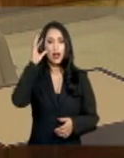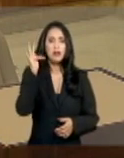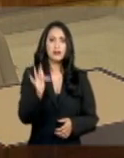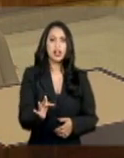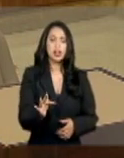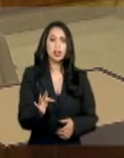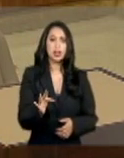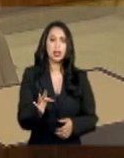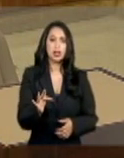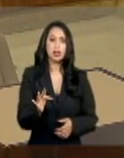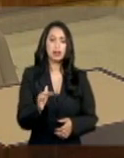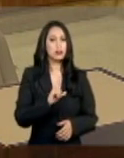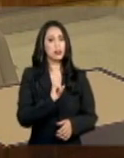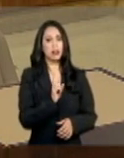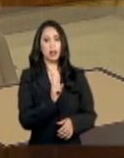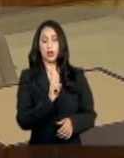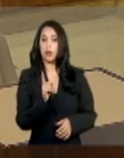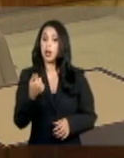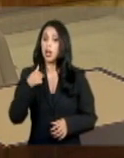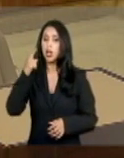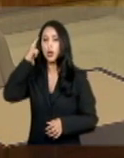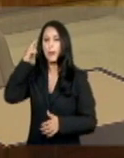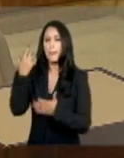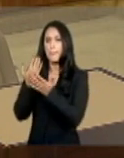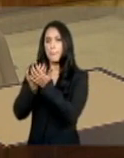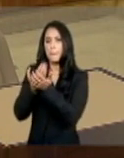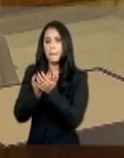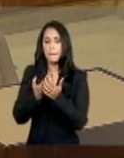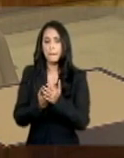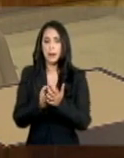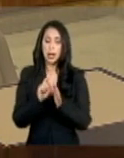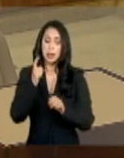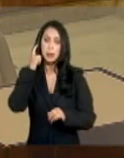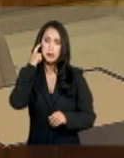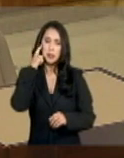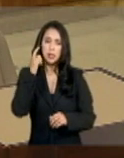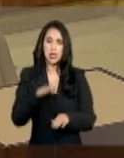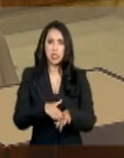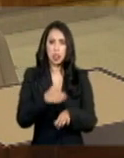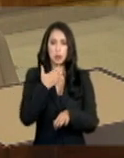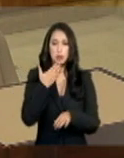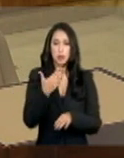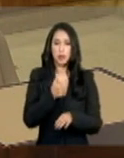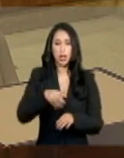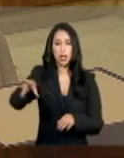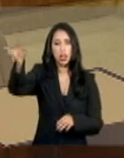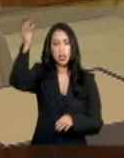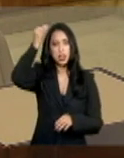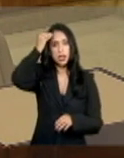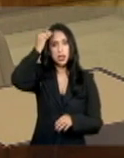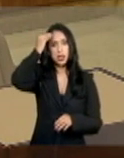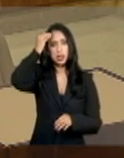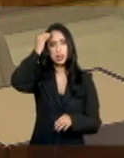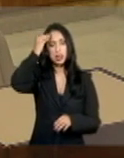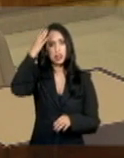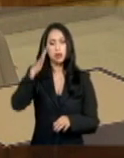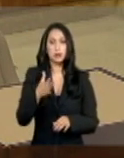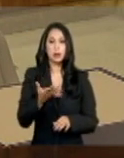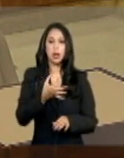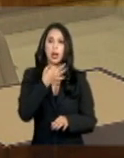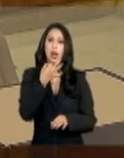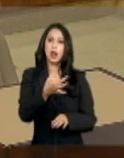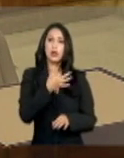depois eu fiz uma reflexão sobre si uma ponderação mas entende que por alguns argumentos